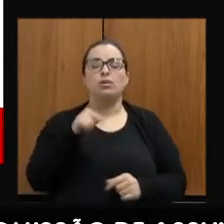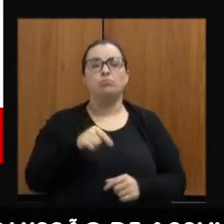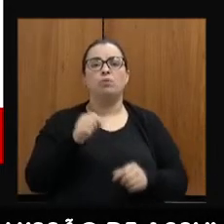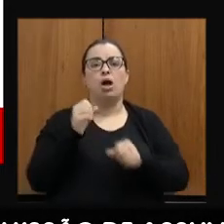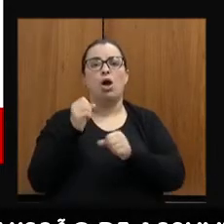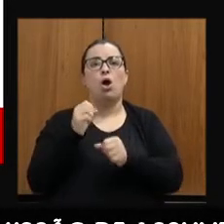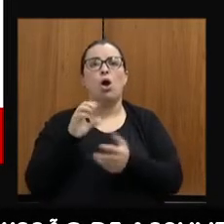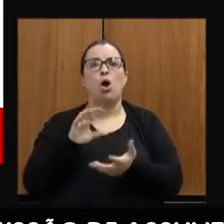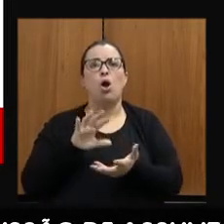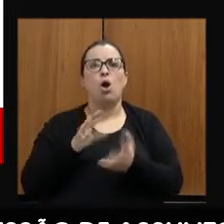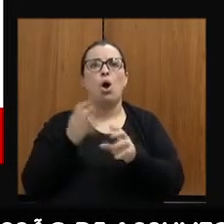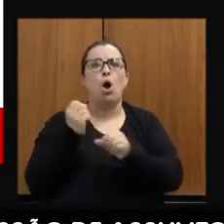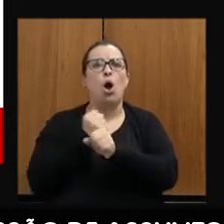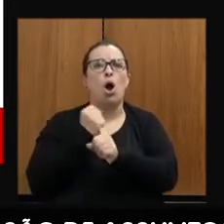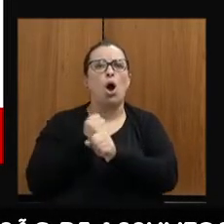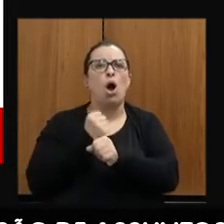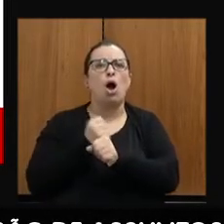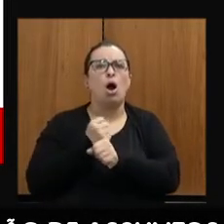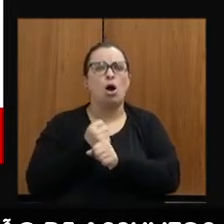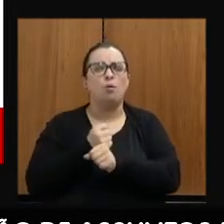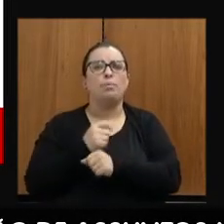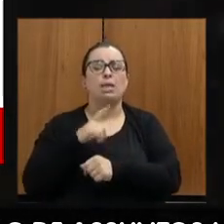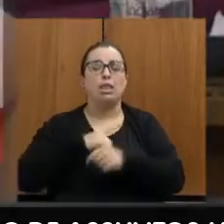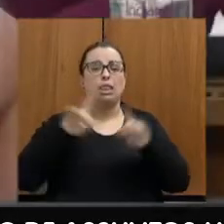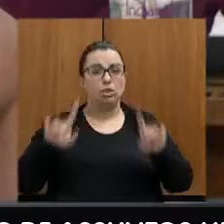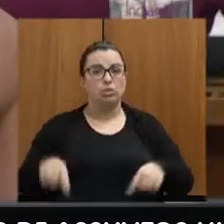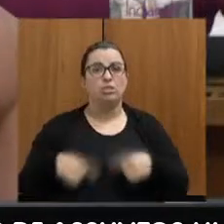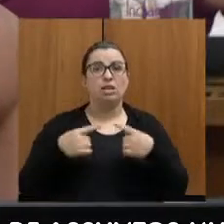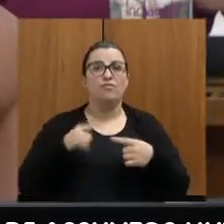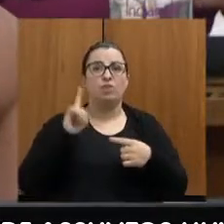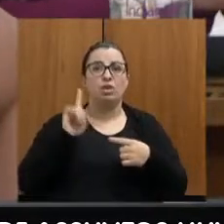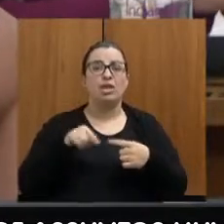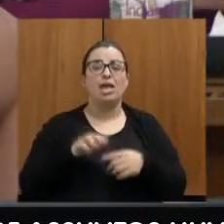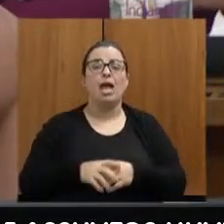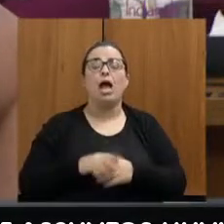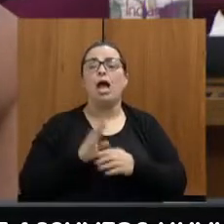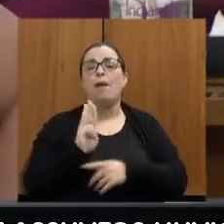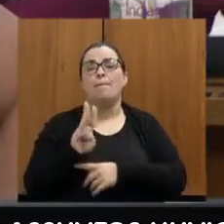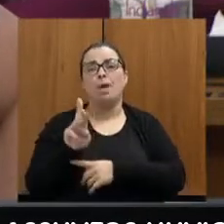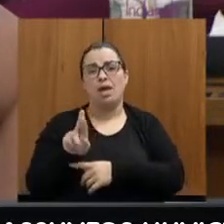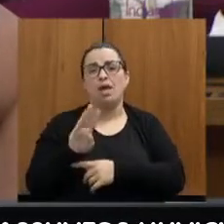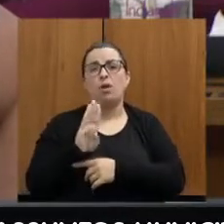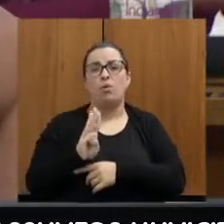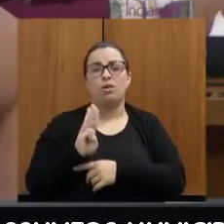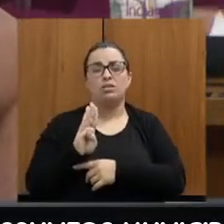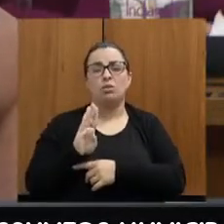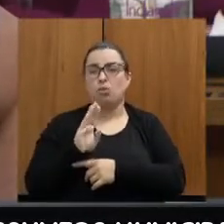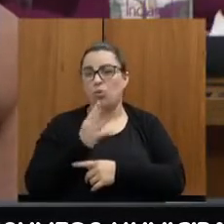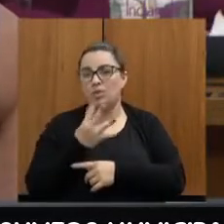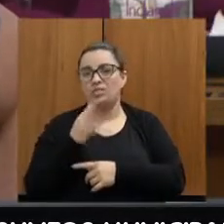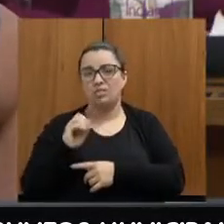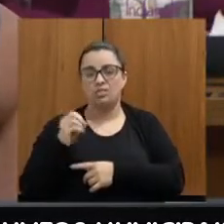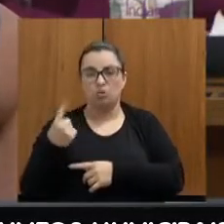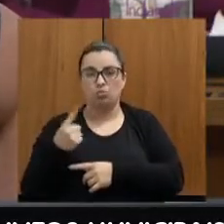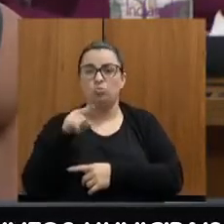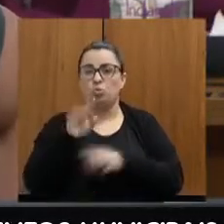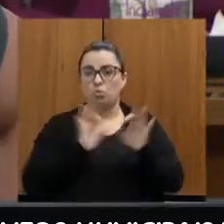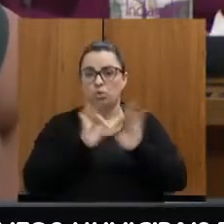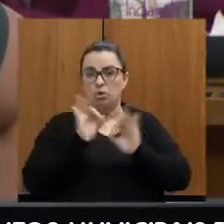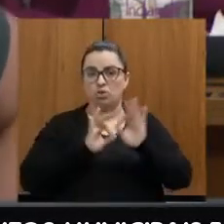natureza que é bastante desafiadora que é a 401 do projeto Jaíba